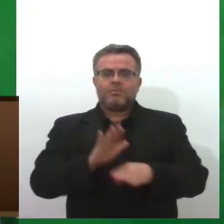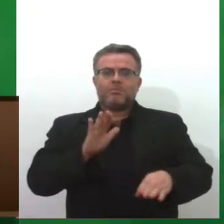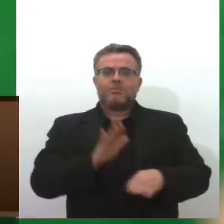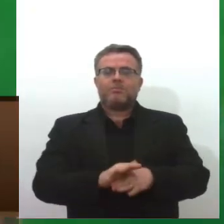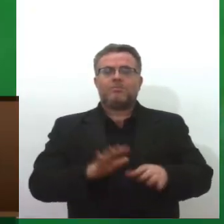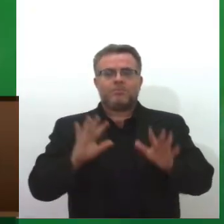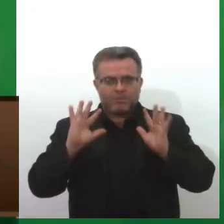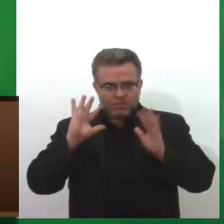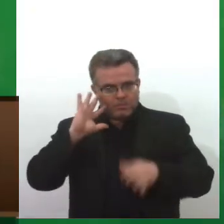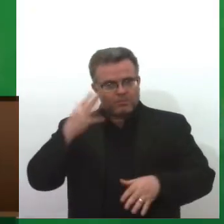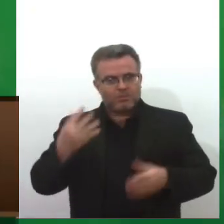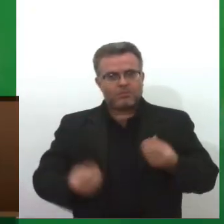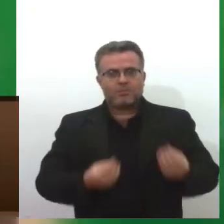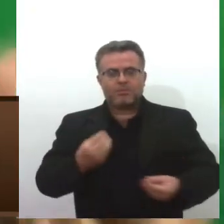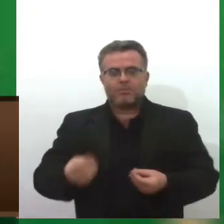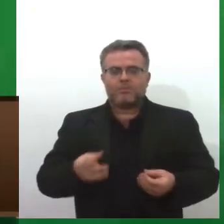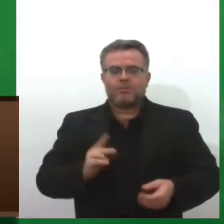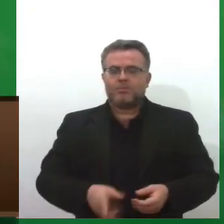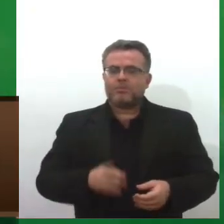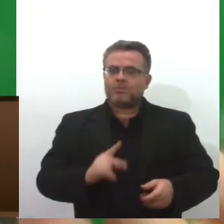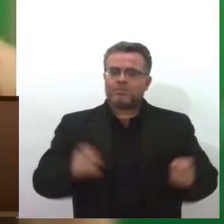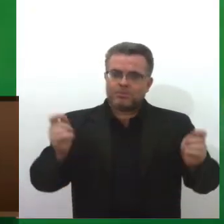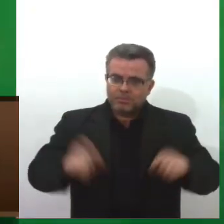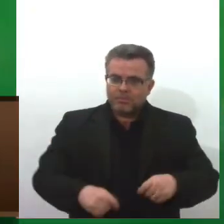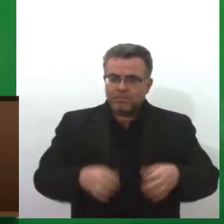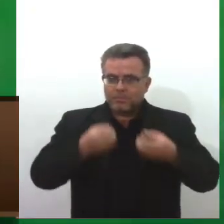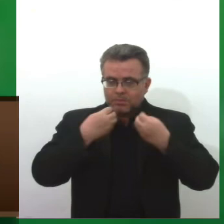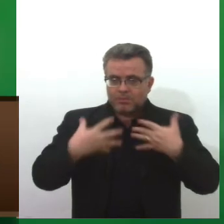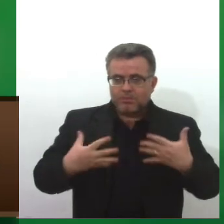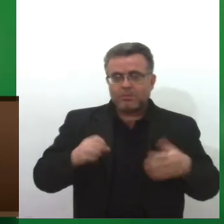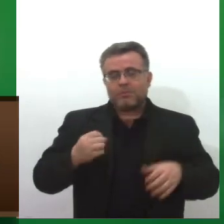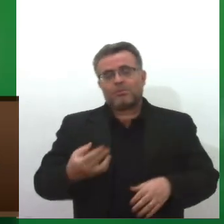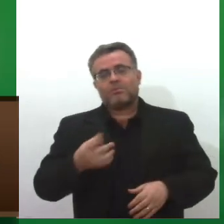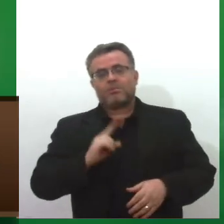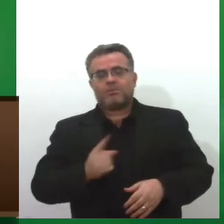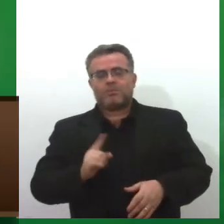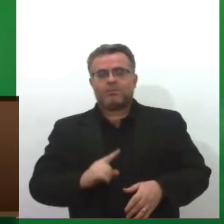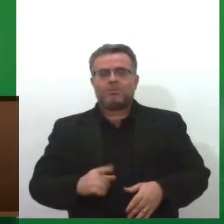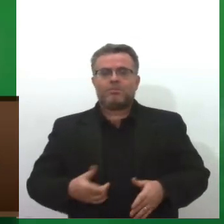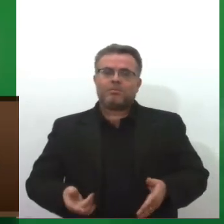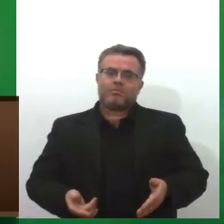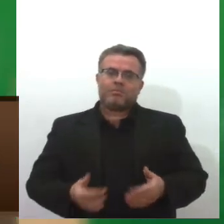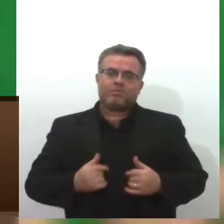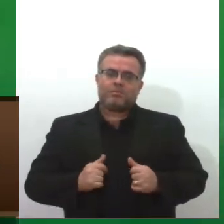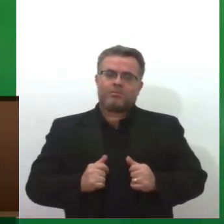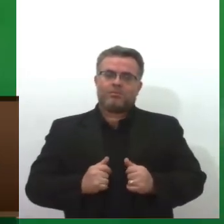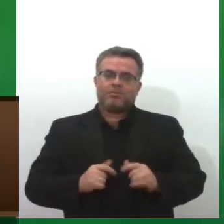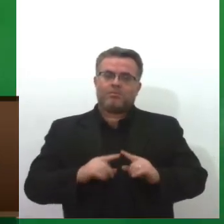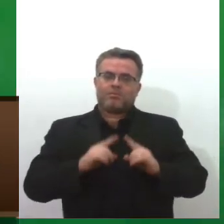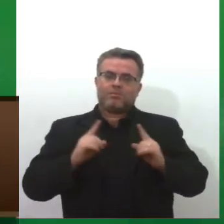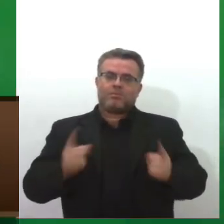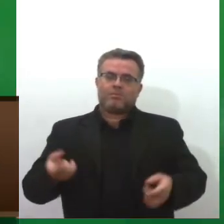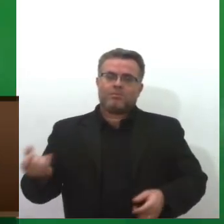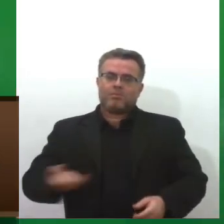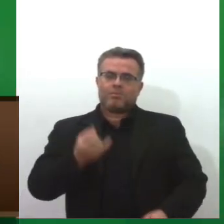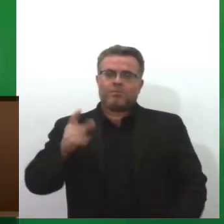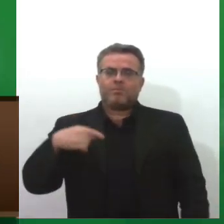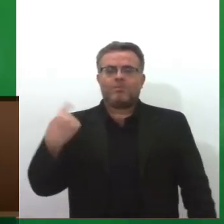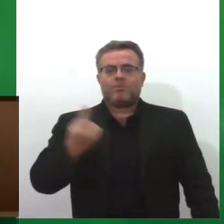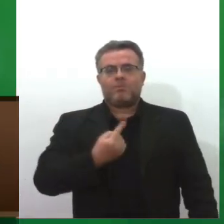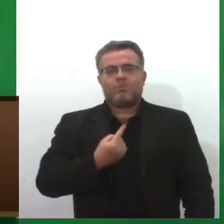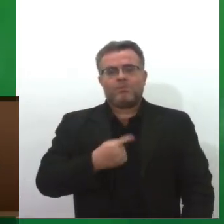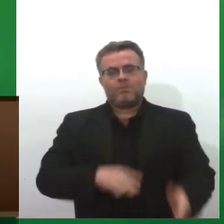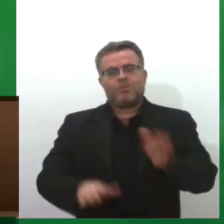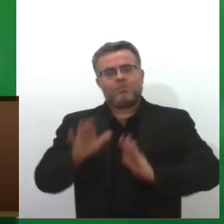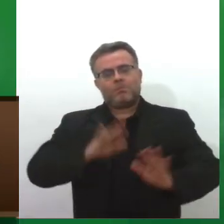decisão. Nem sempre pode ser a mais acertada ou a necessária para que todos, contemple a todos. Eu acho que a gente também tem um pouco de bom